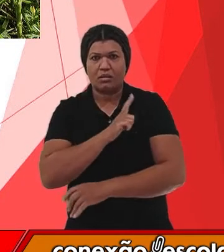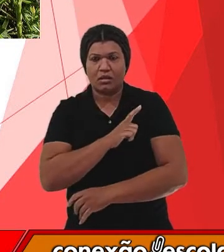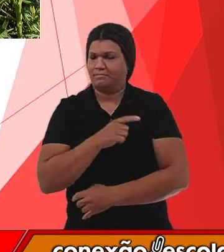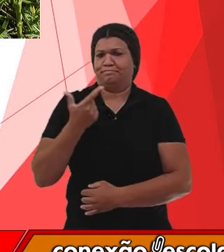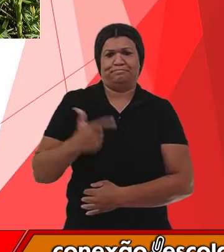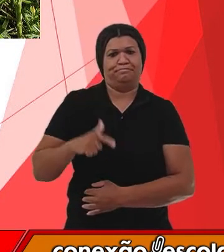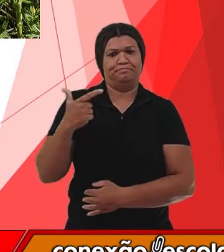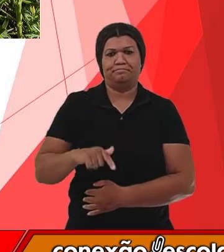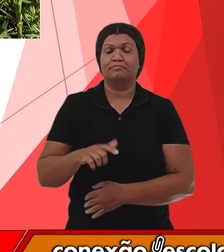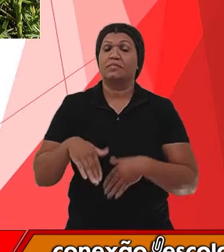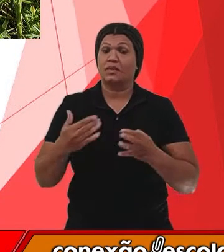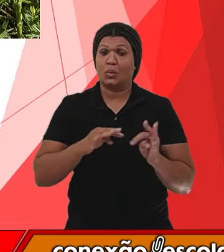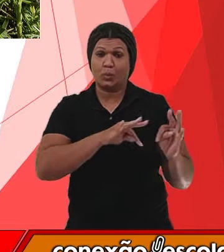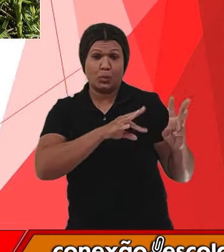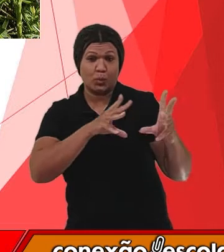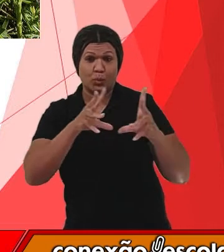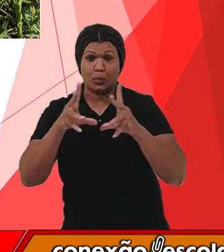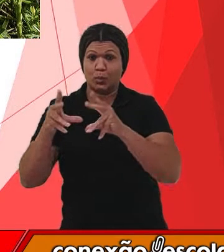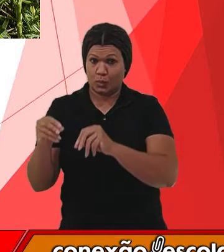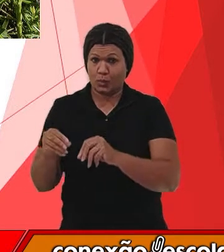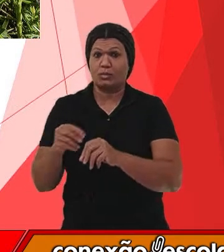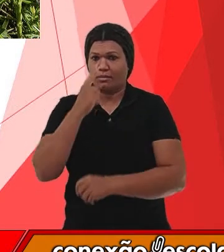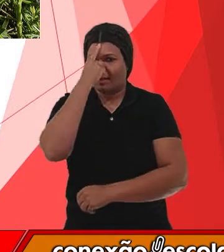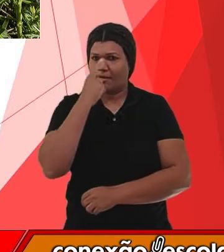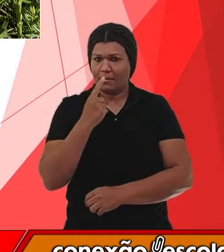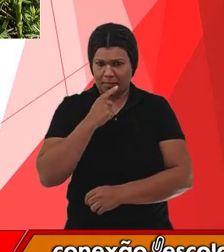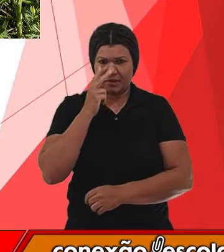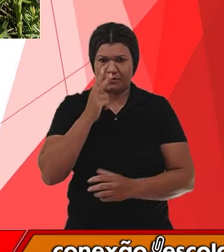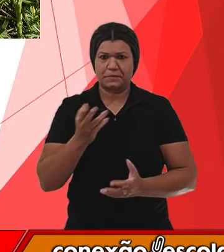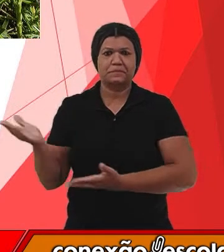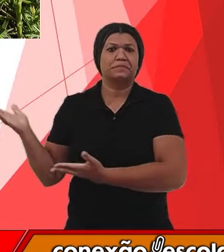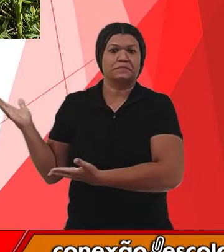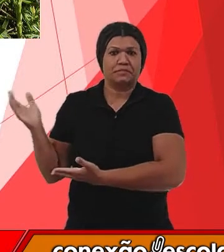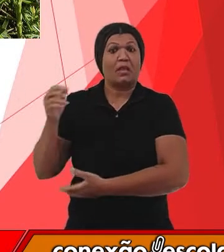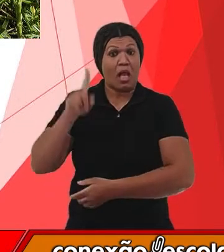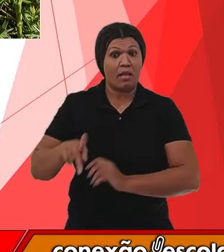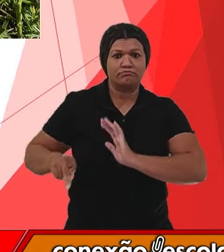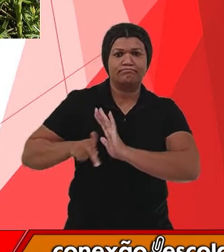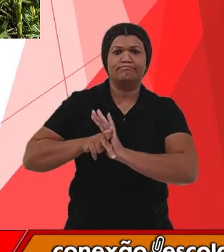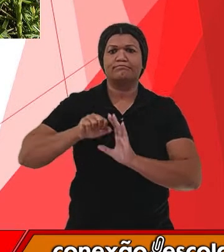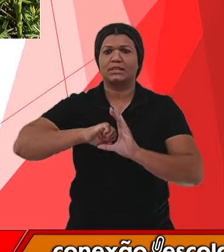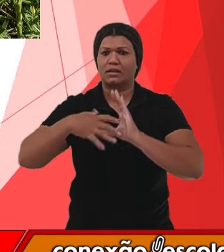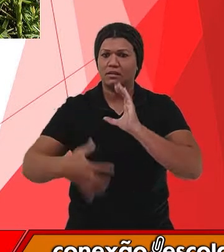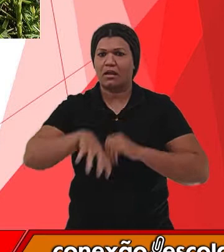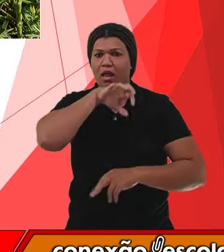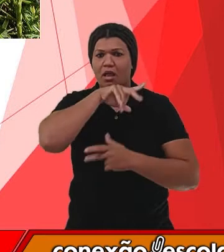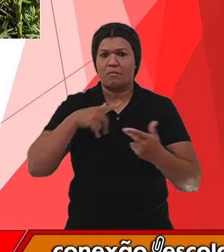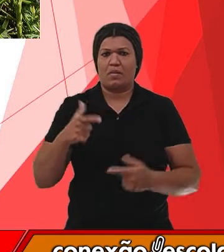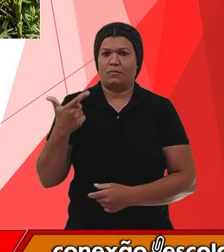Não. Então, todos esses daí, todas essas imagens, são de animais invertebrados,